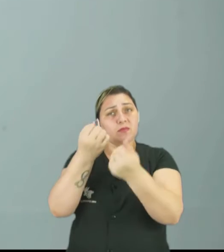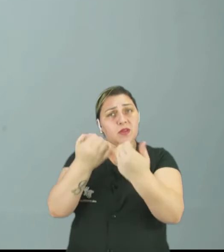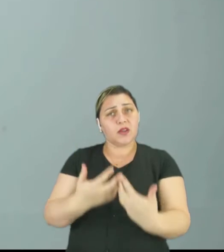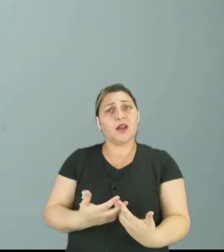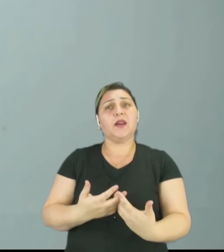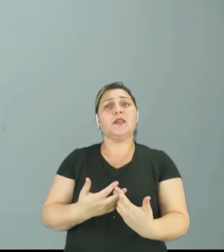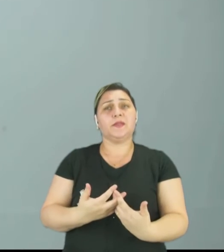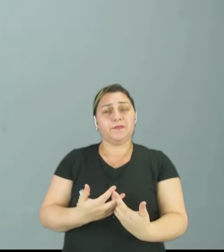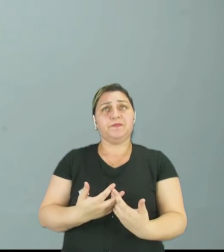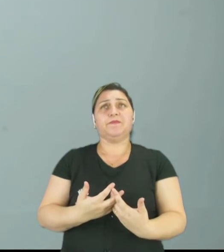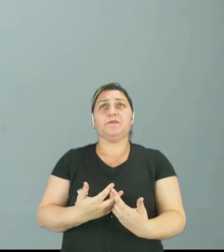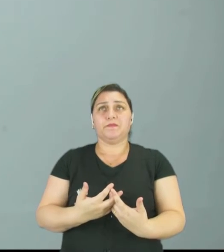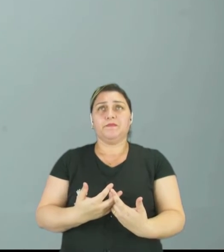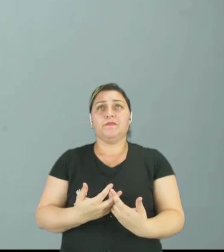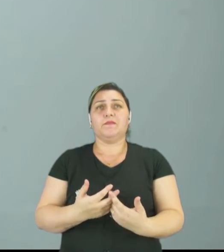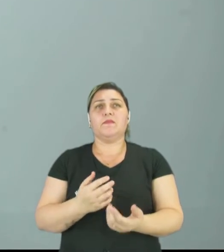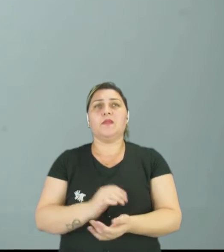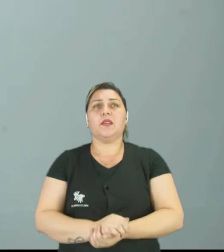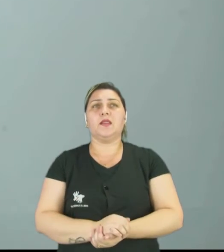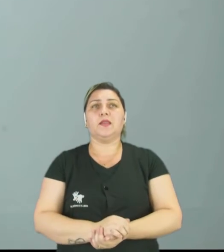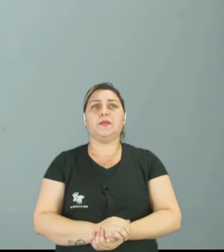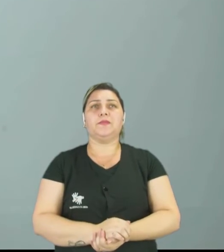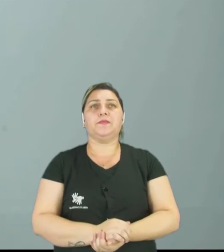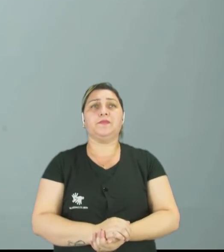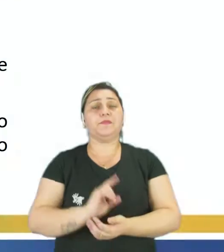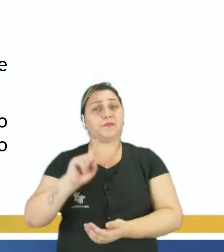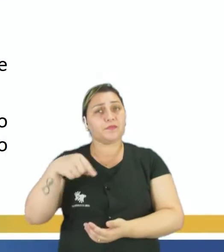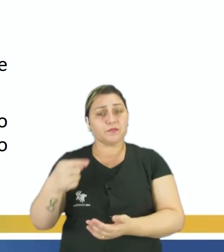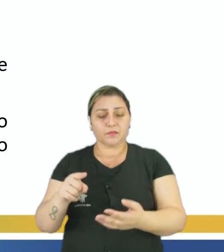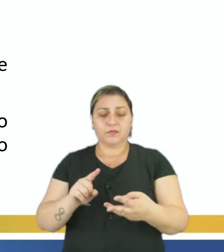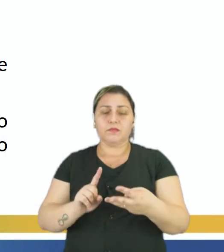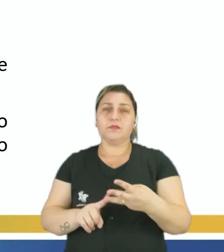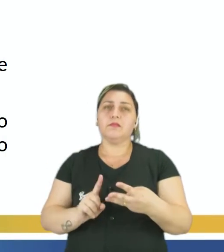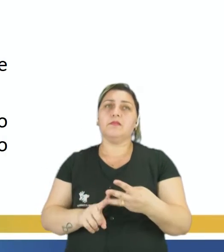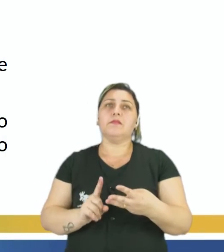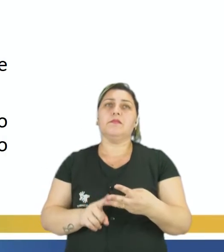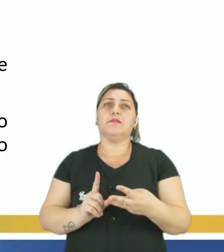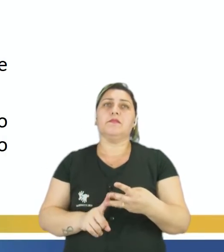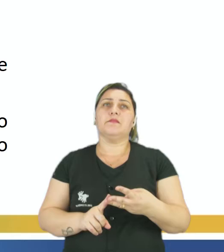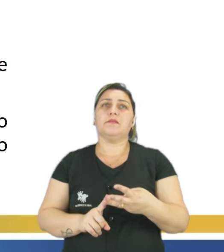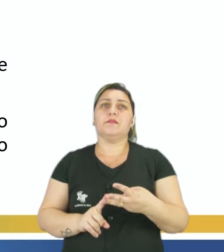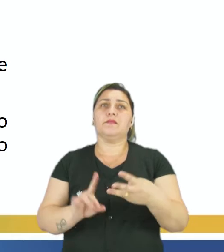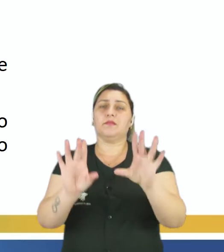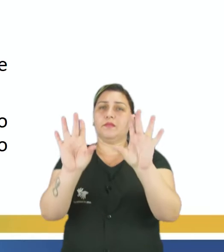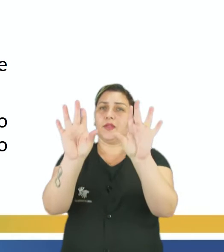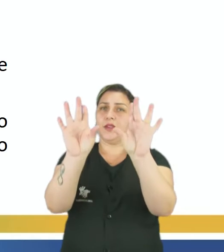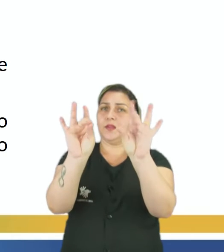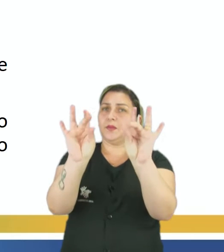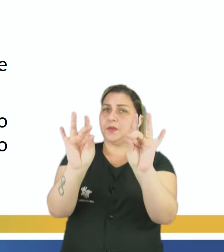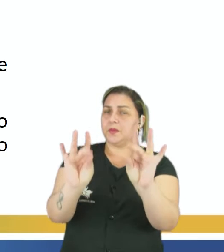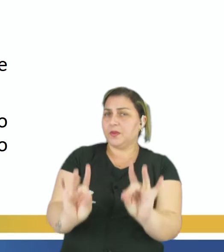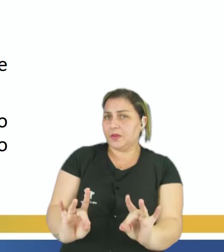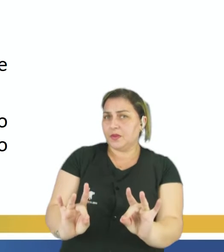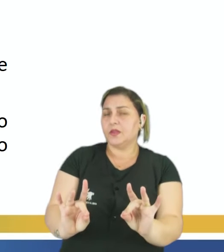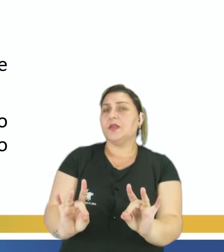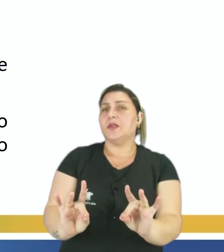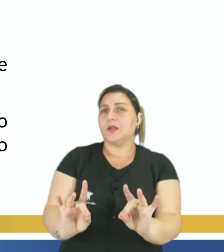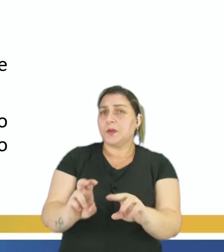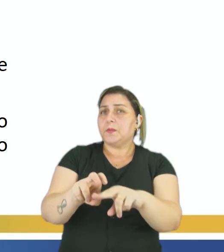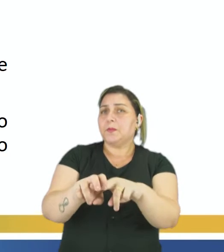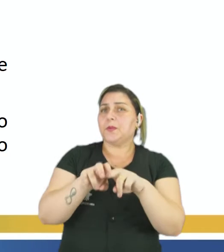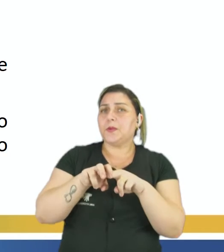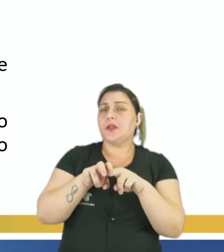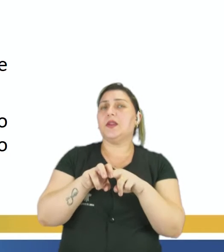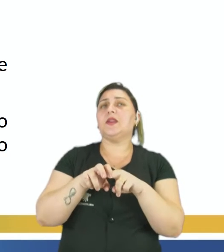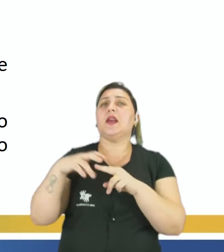Vai dar uma ambientação. Depois, você vai descrever. Por isso,